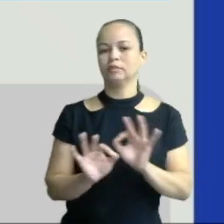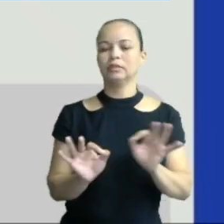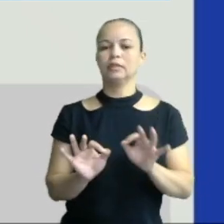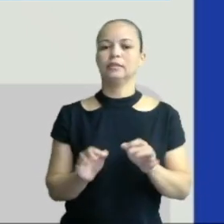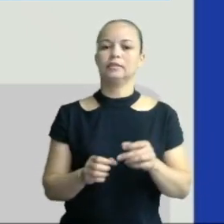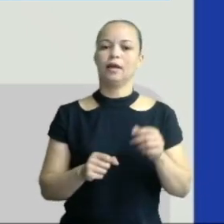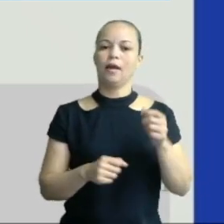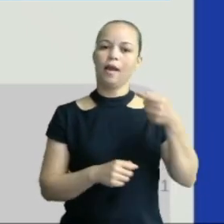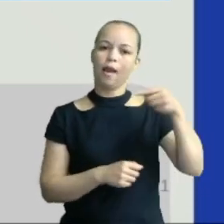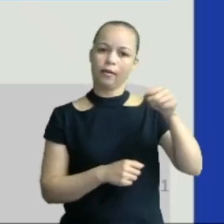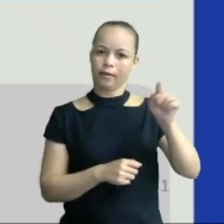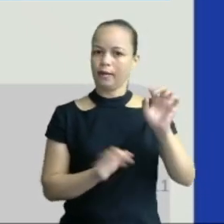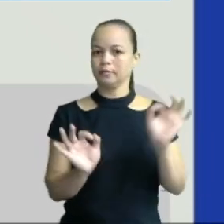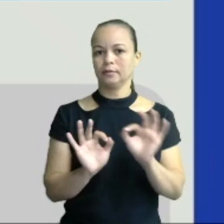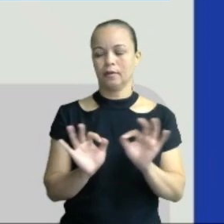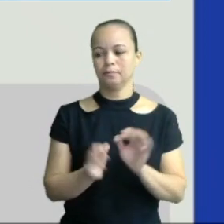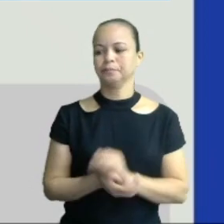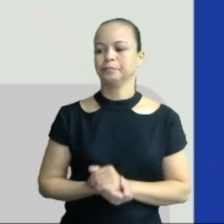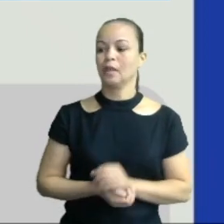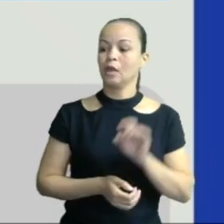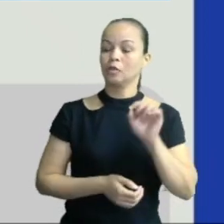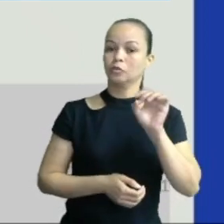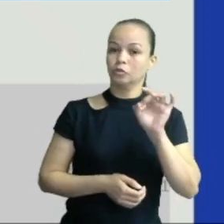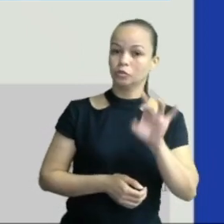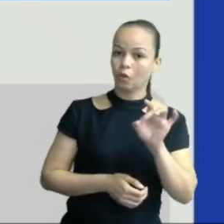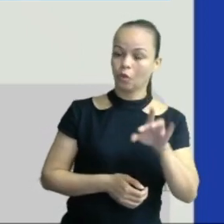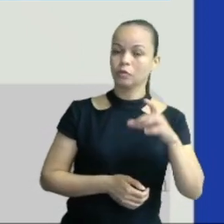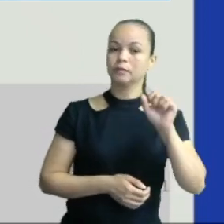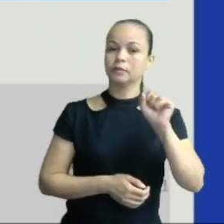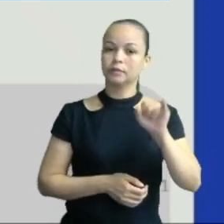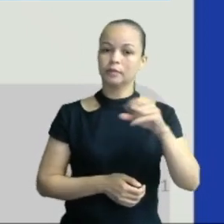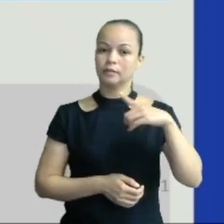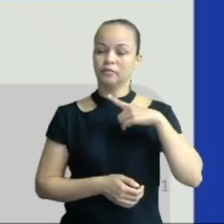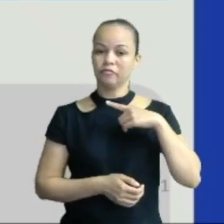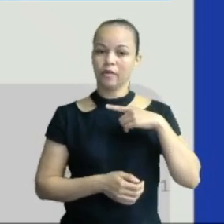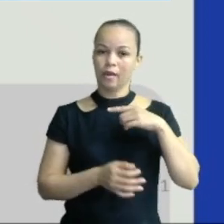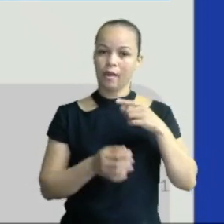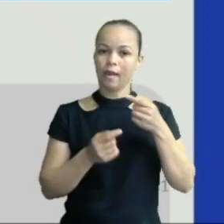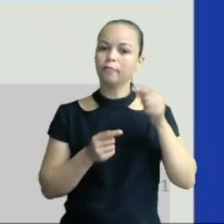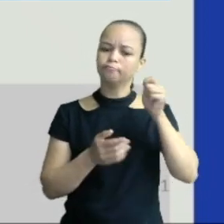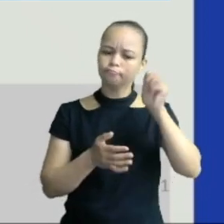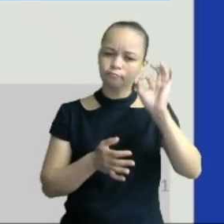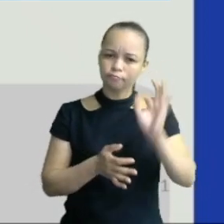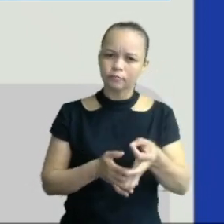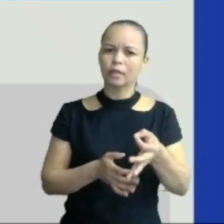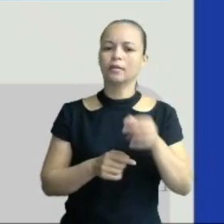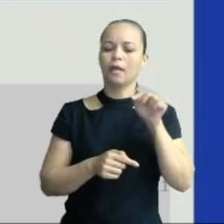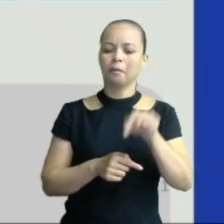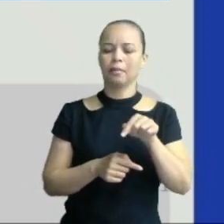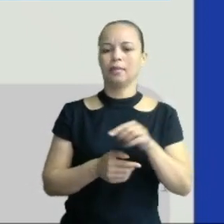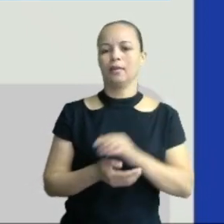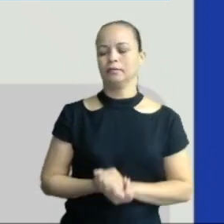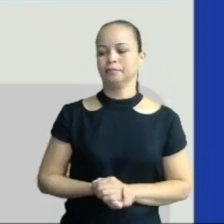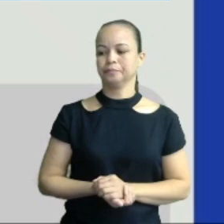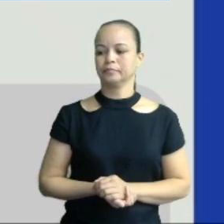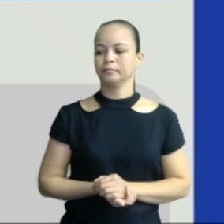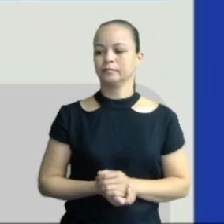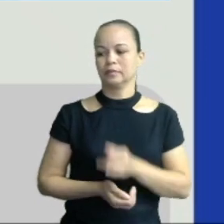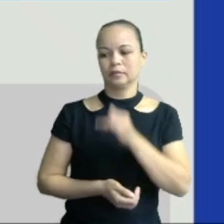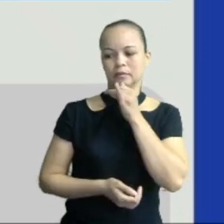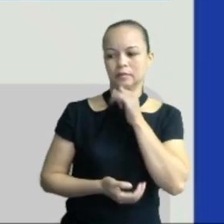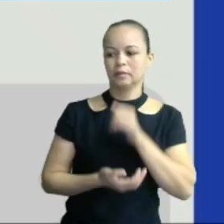a crase, tá bom, gente? Só se ela estiver determinada. Temos aqui,